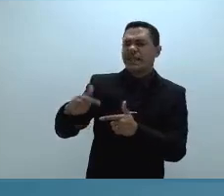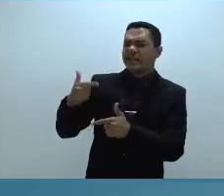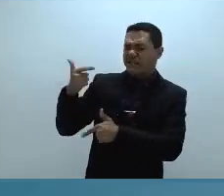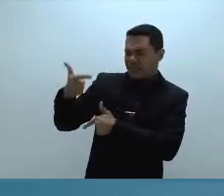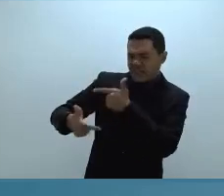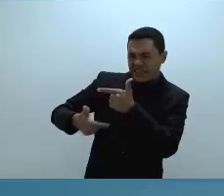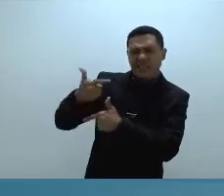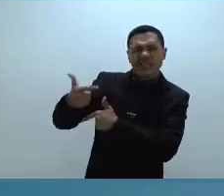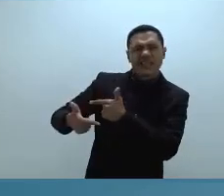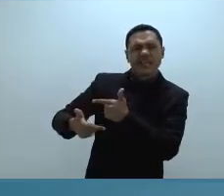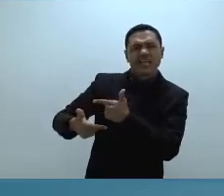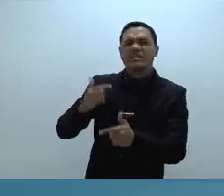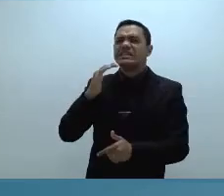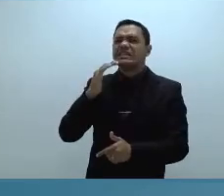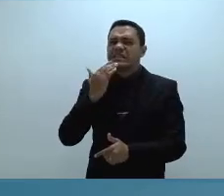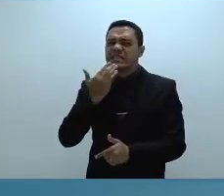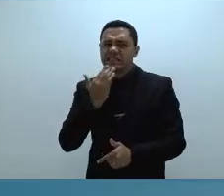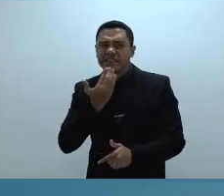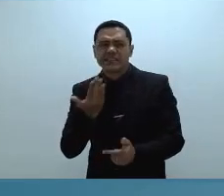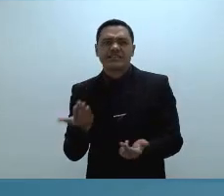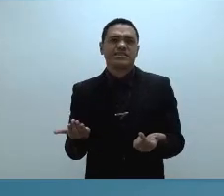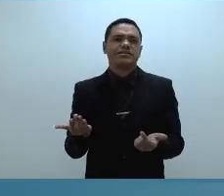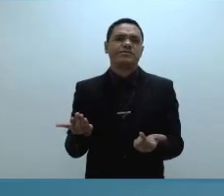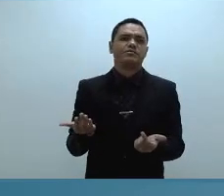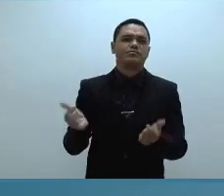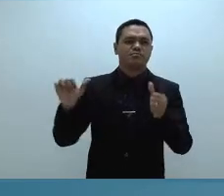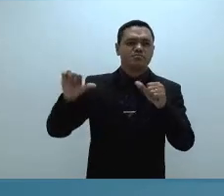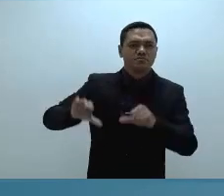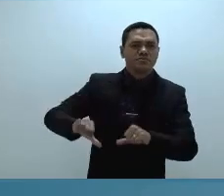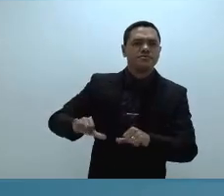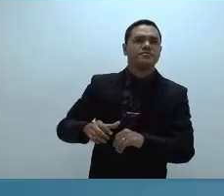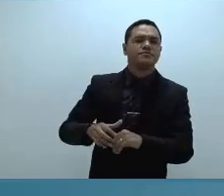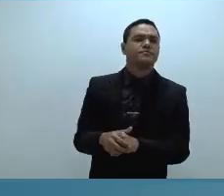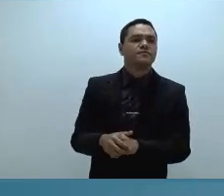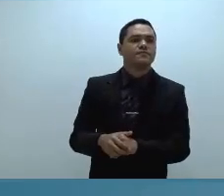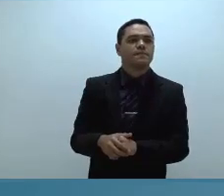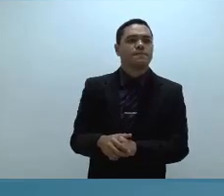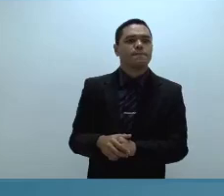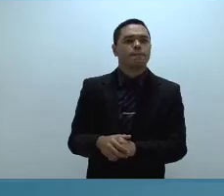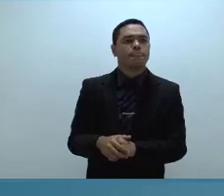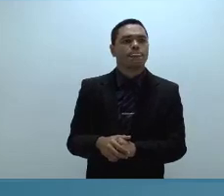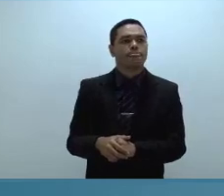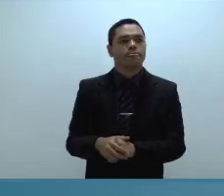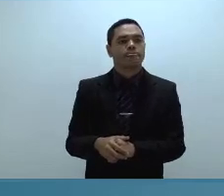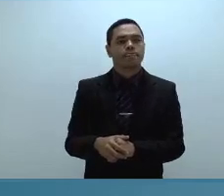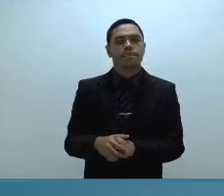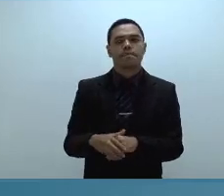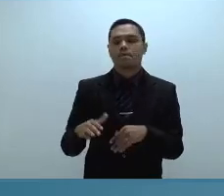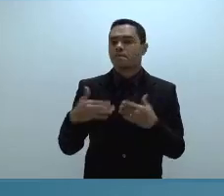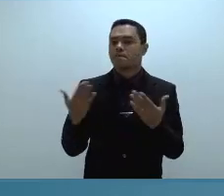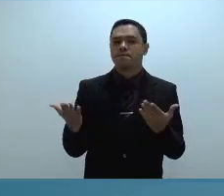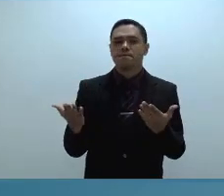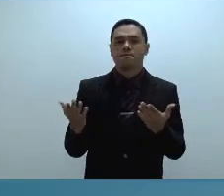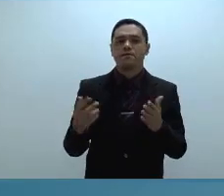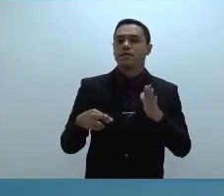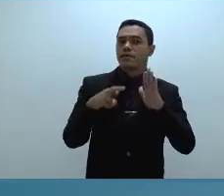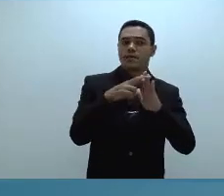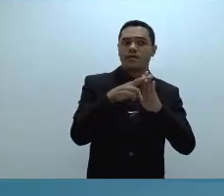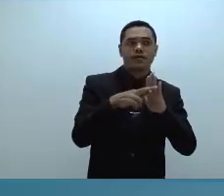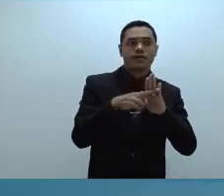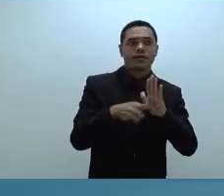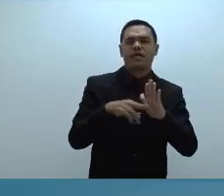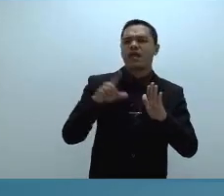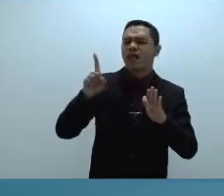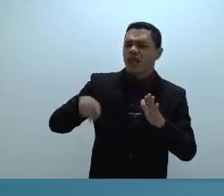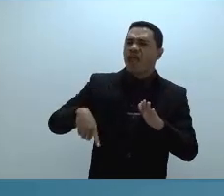sempre. Até no centro caso do carro, da concessionária. Mas, via de regra, é a queda